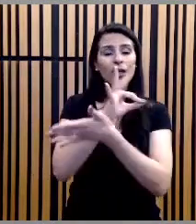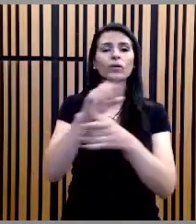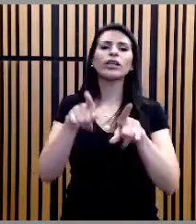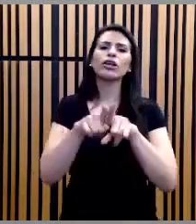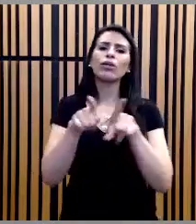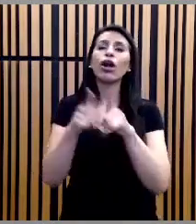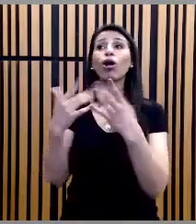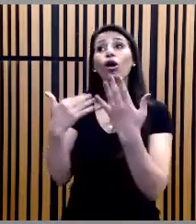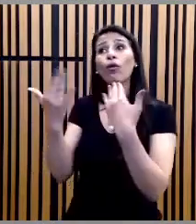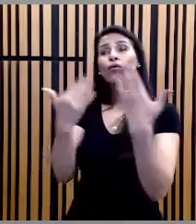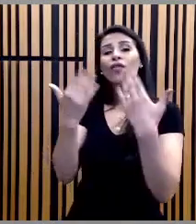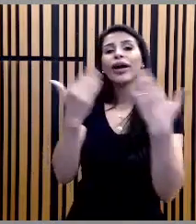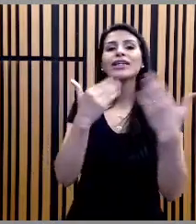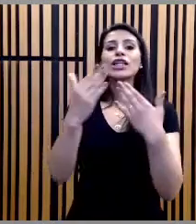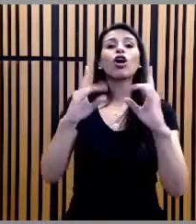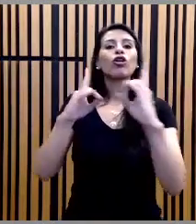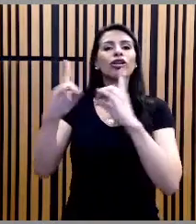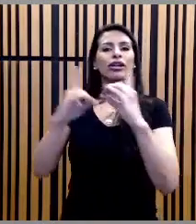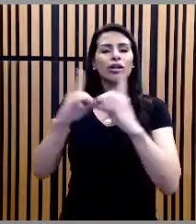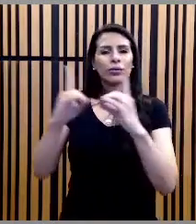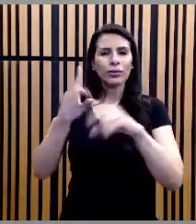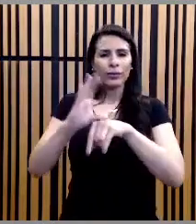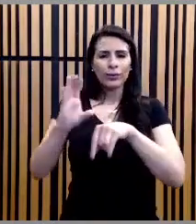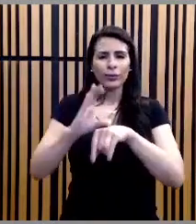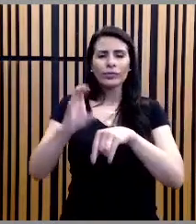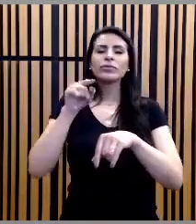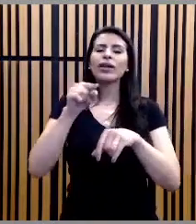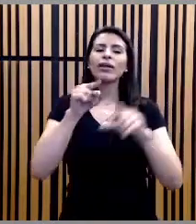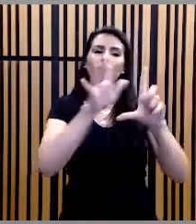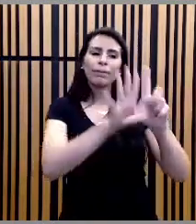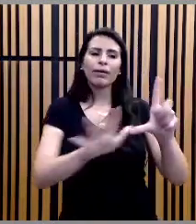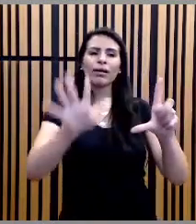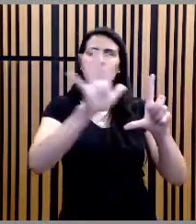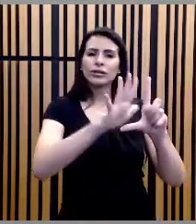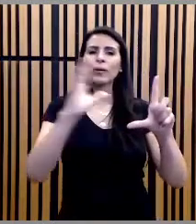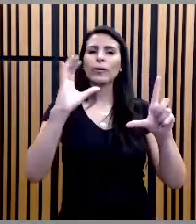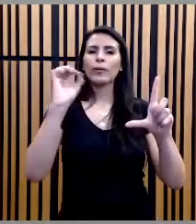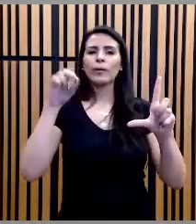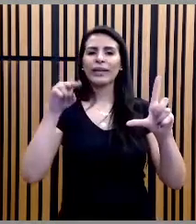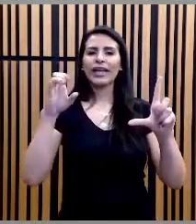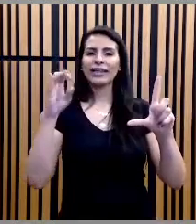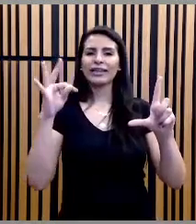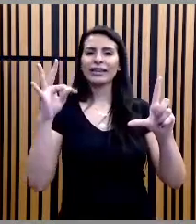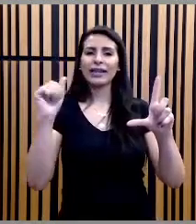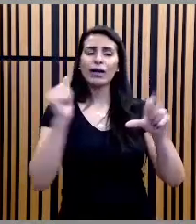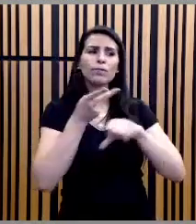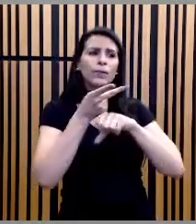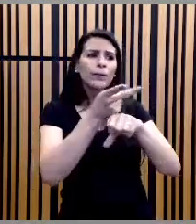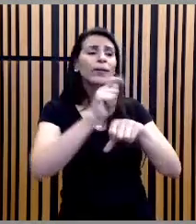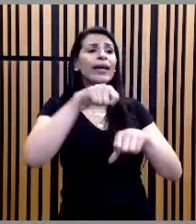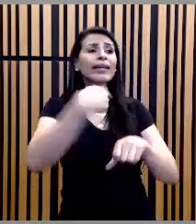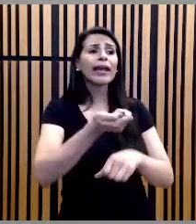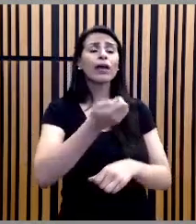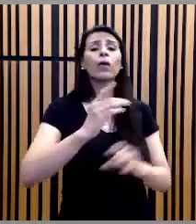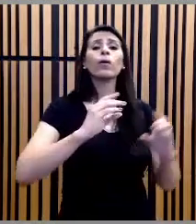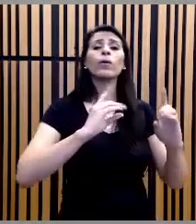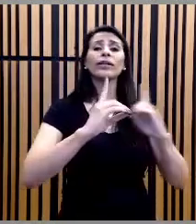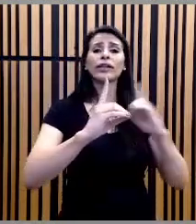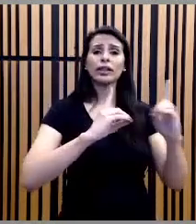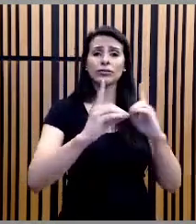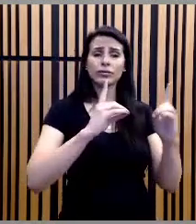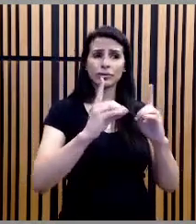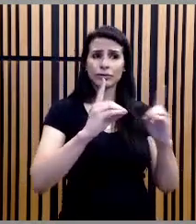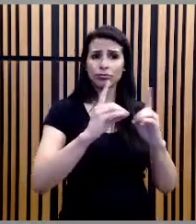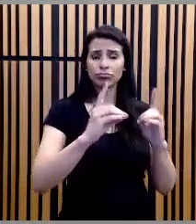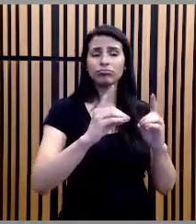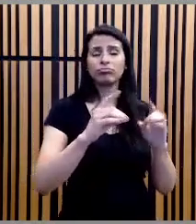os coordenadores dos cursos, busquem ali na página do Conecta, pessoal, quem são os coordenadores das áreas que vocês têm interesse,